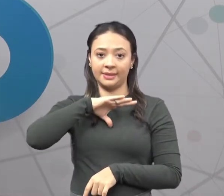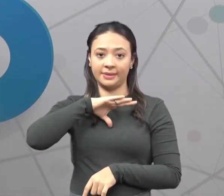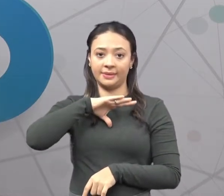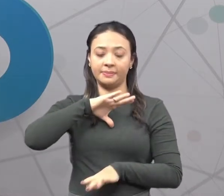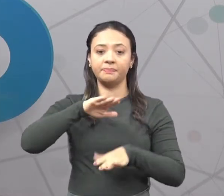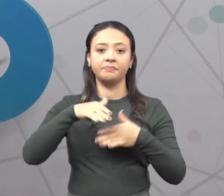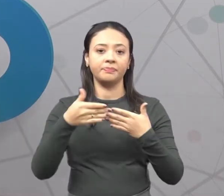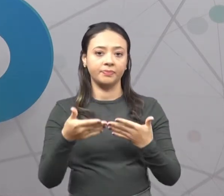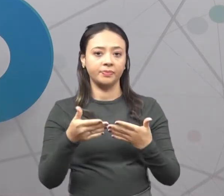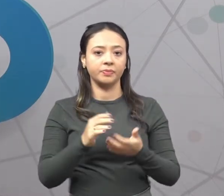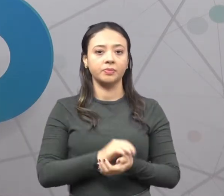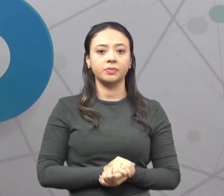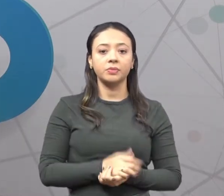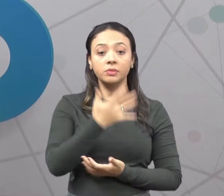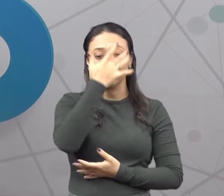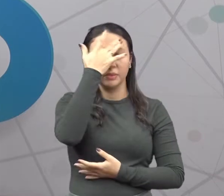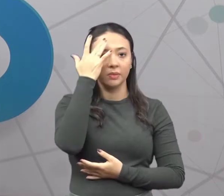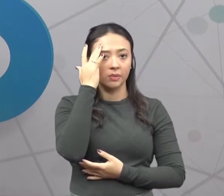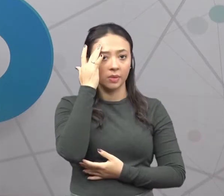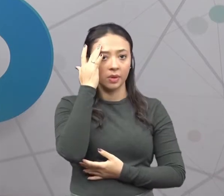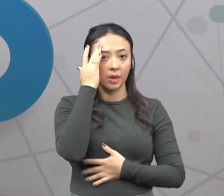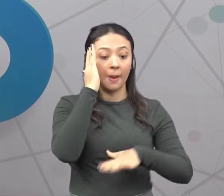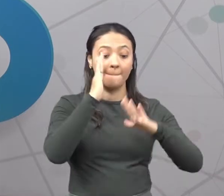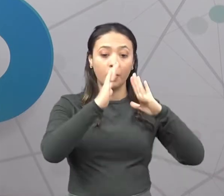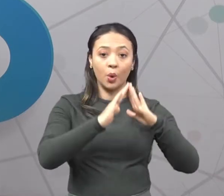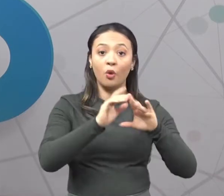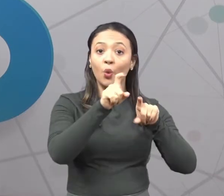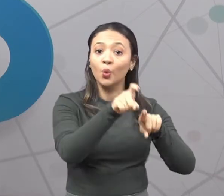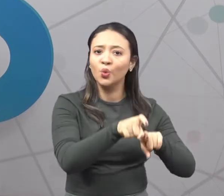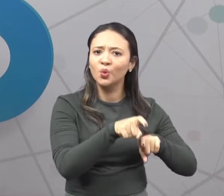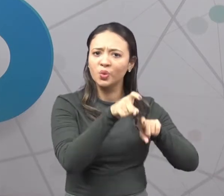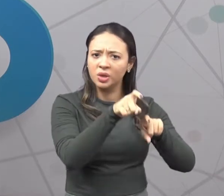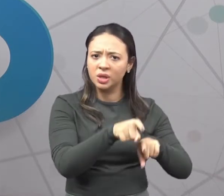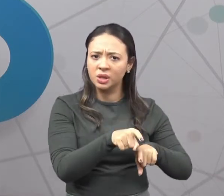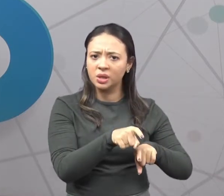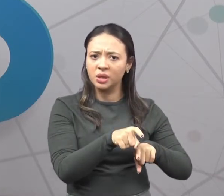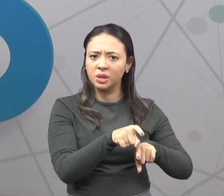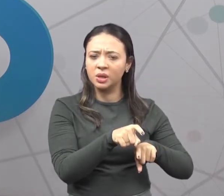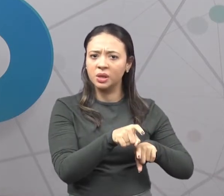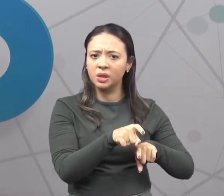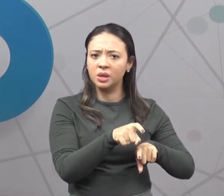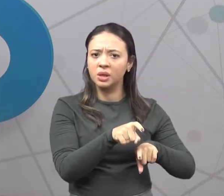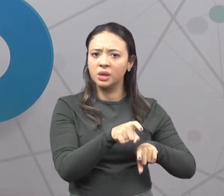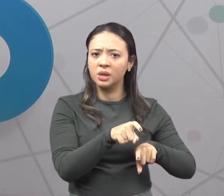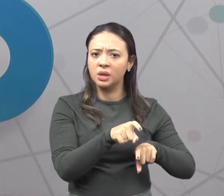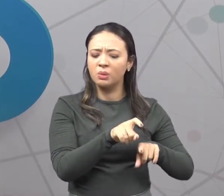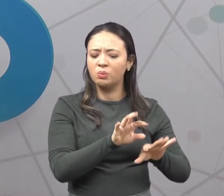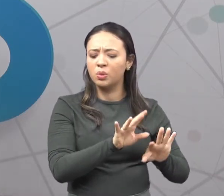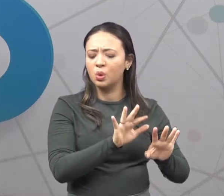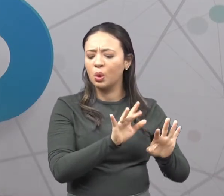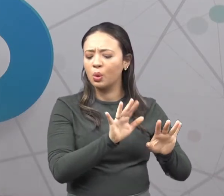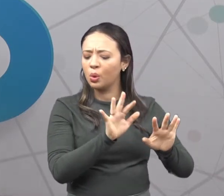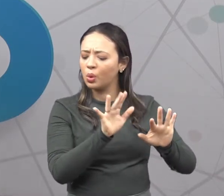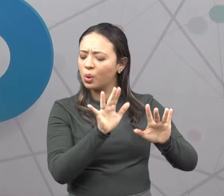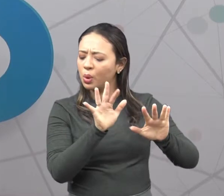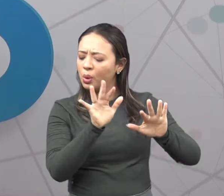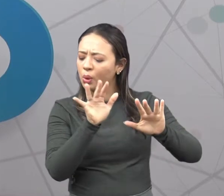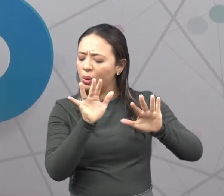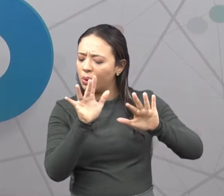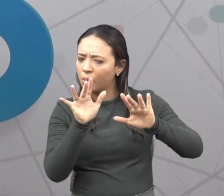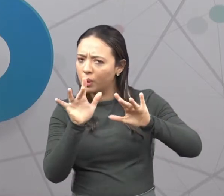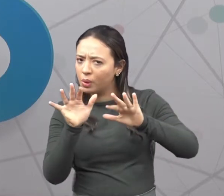Então, as pessoas que moravam no campo, elas migraram, né?